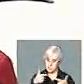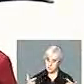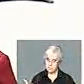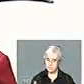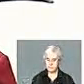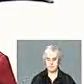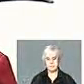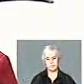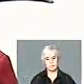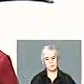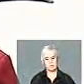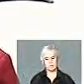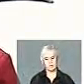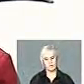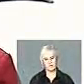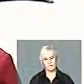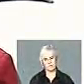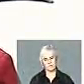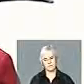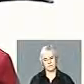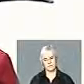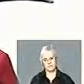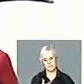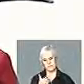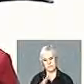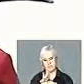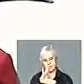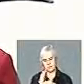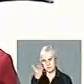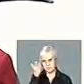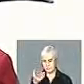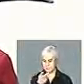Mas eu gostaria de contribuir com o seu discurso.